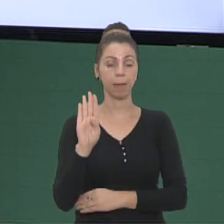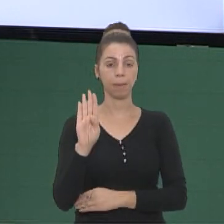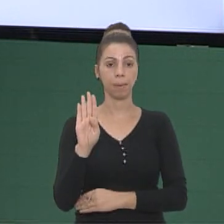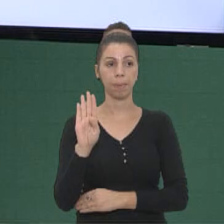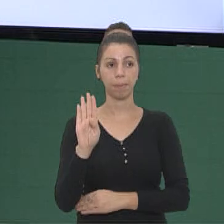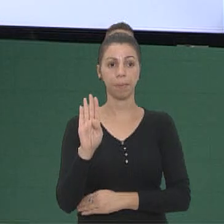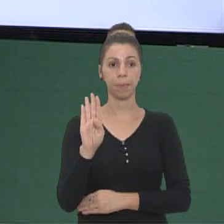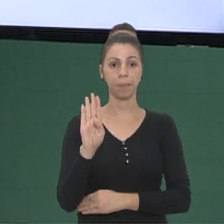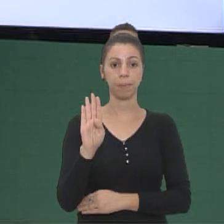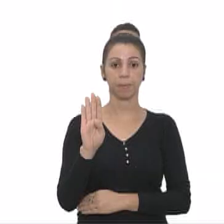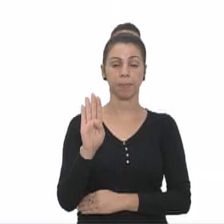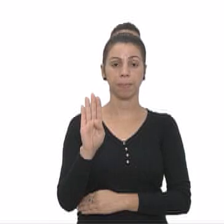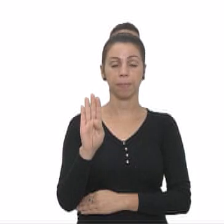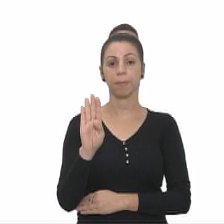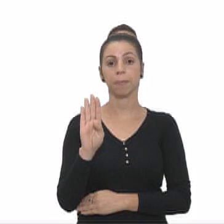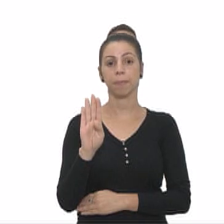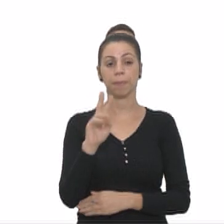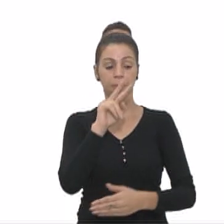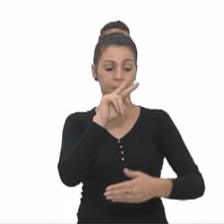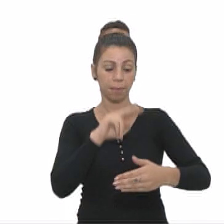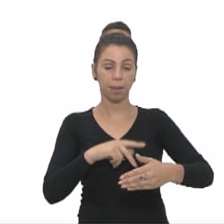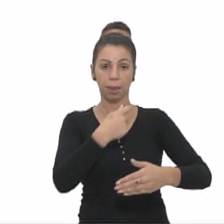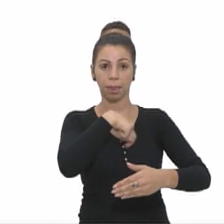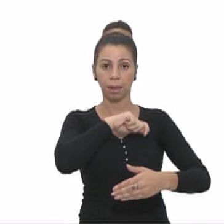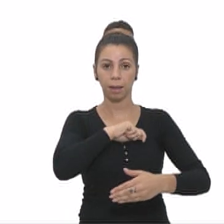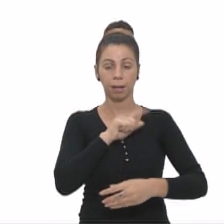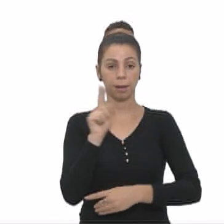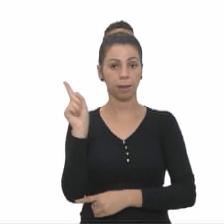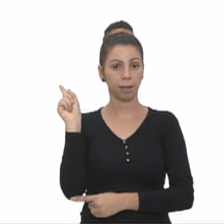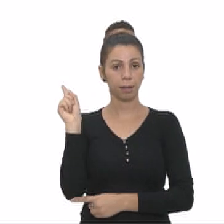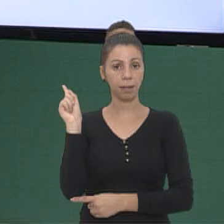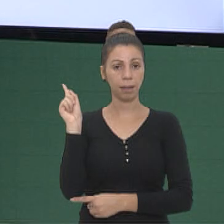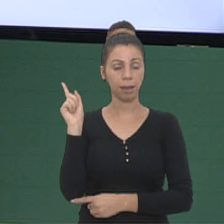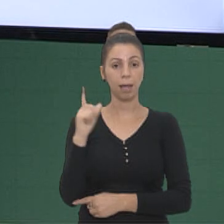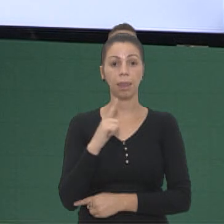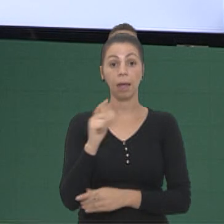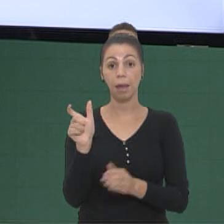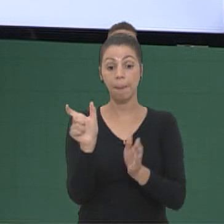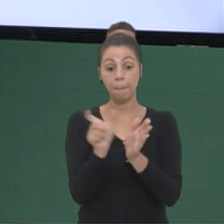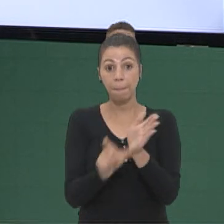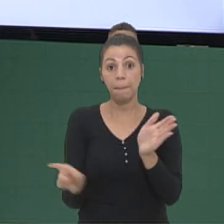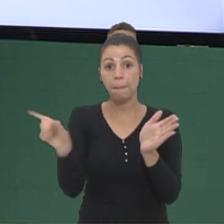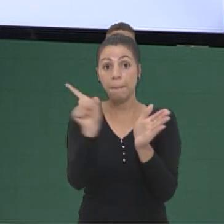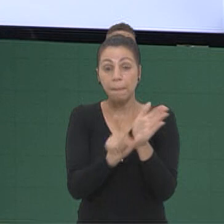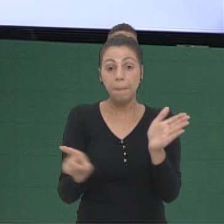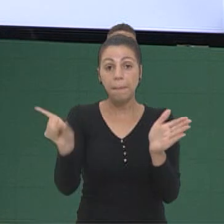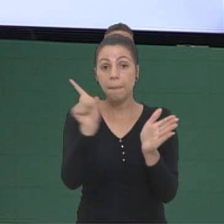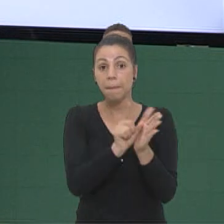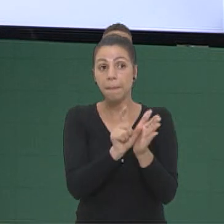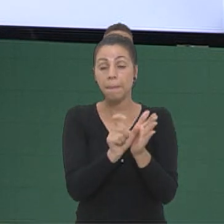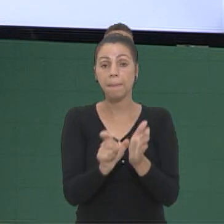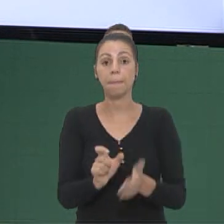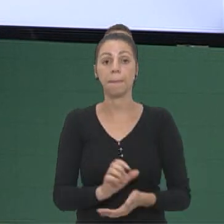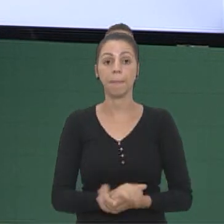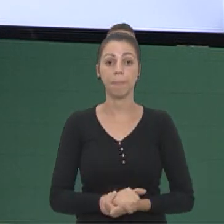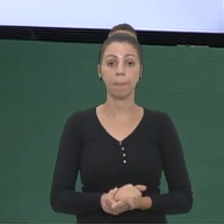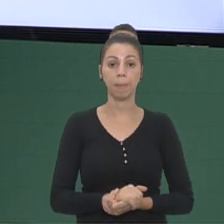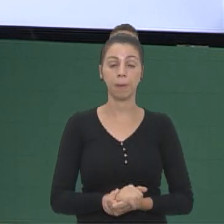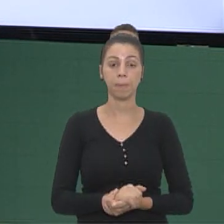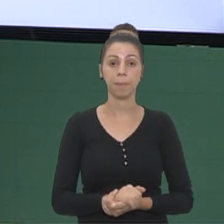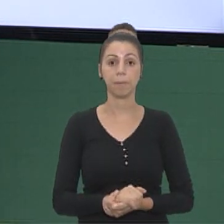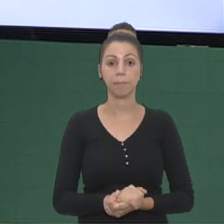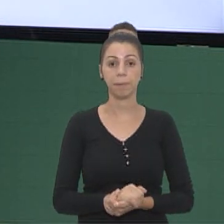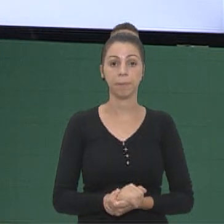obrigatoriedade. E tem ritmo, palavras que se repetem. Lembrando que a definição anterior é para poesia,